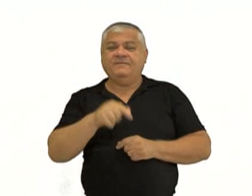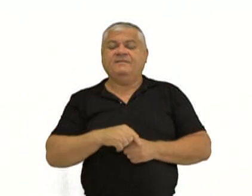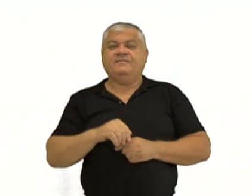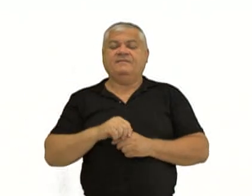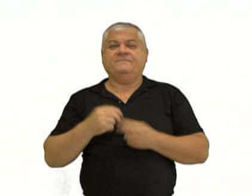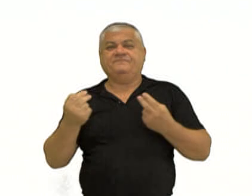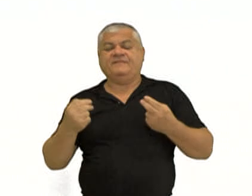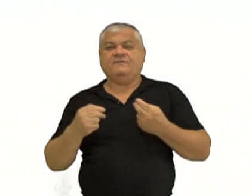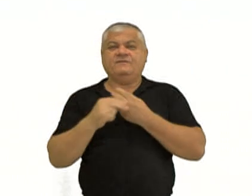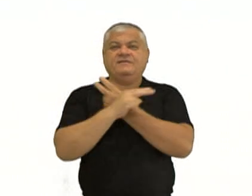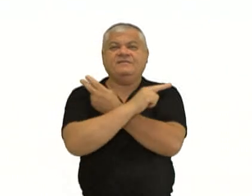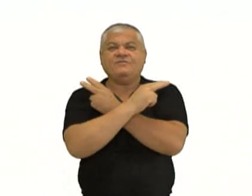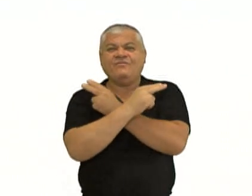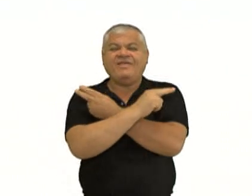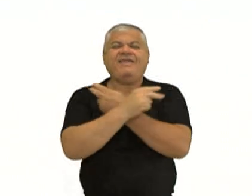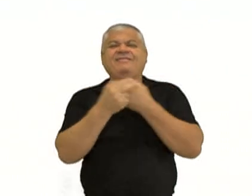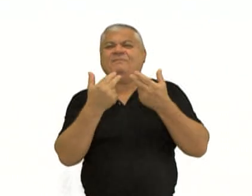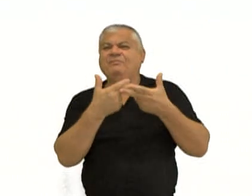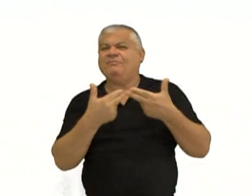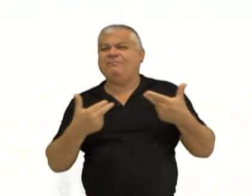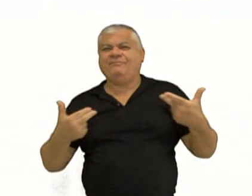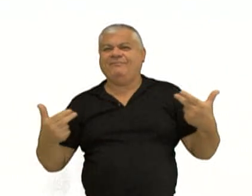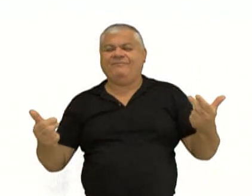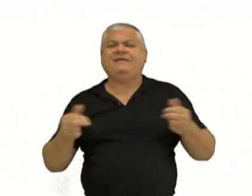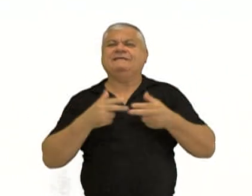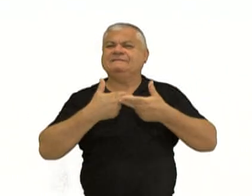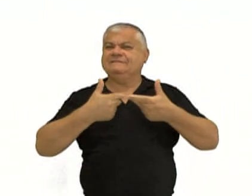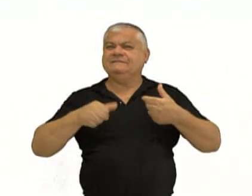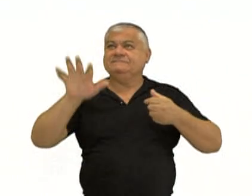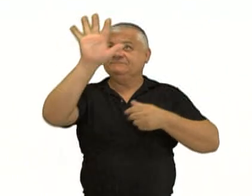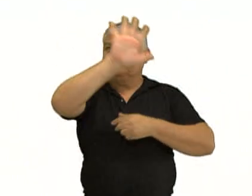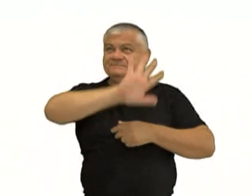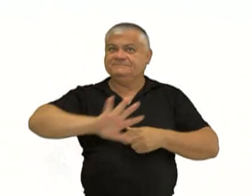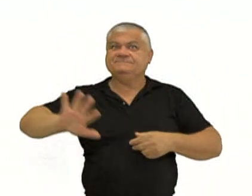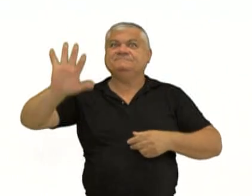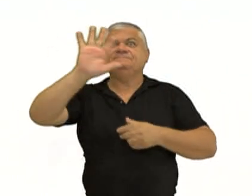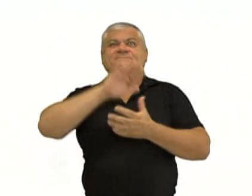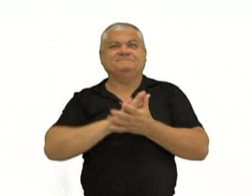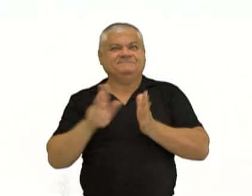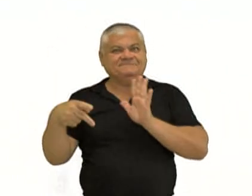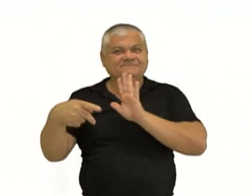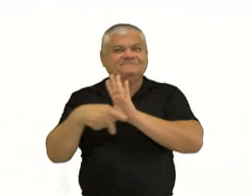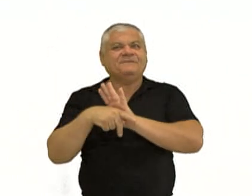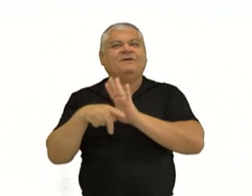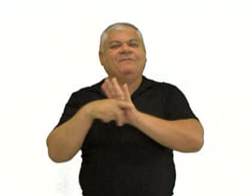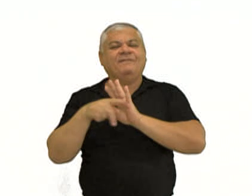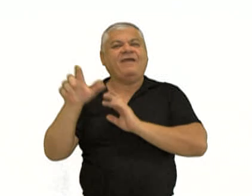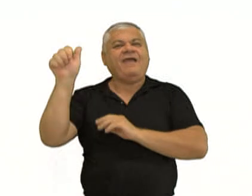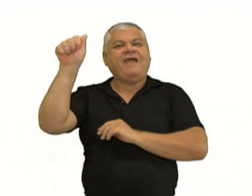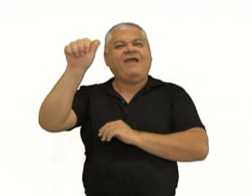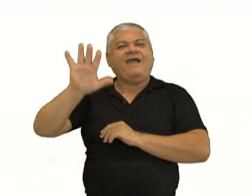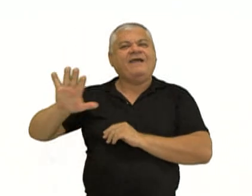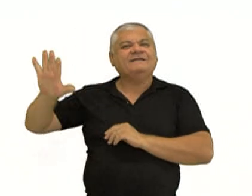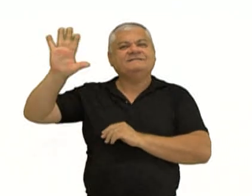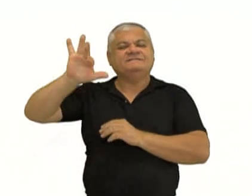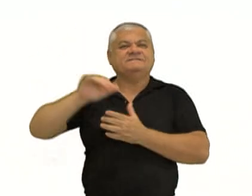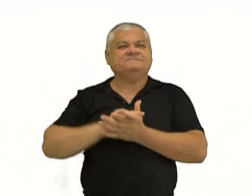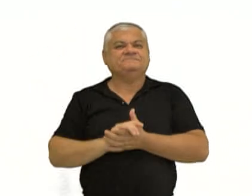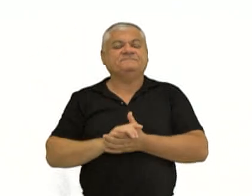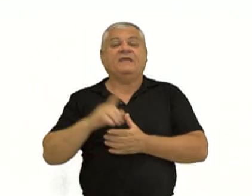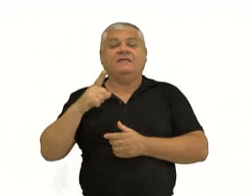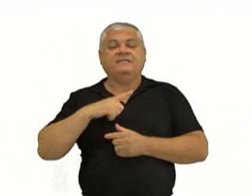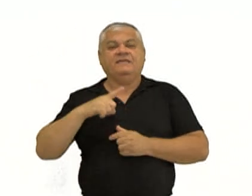Indonésia, são países do continente asiático, que fazem parte da Ásia. Nós temos ainda a